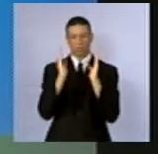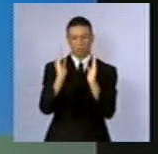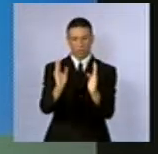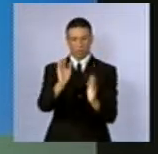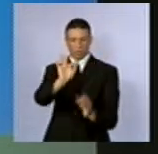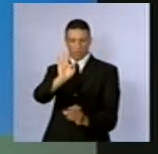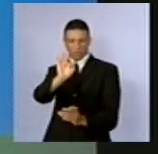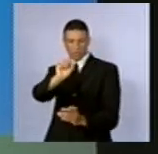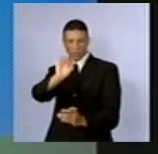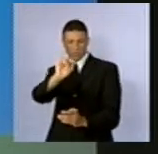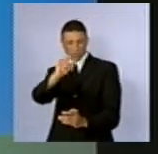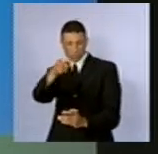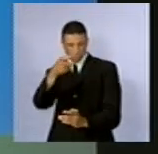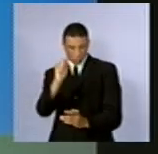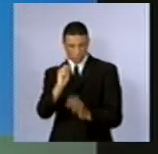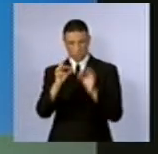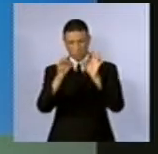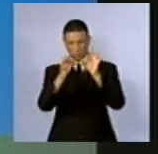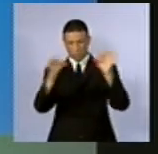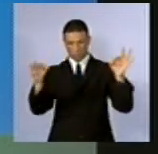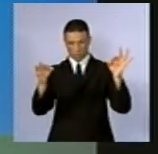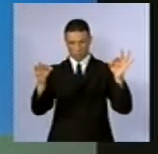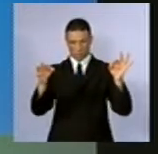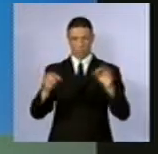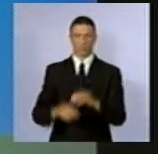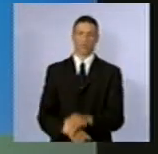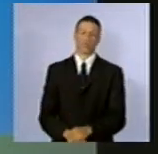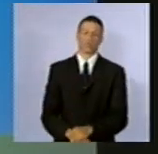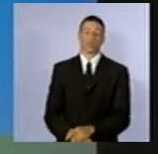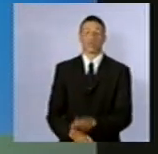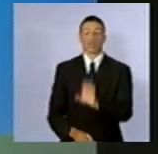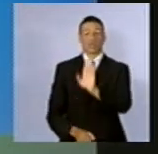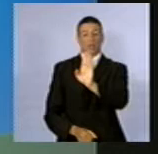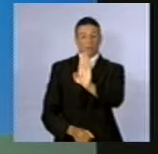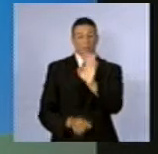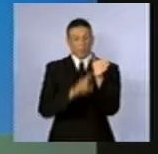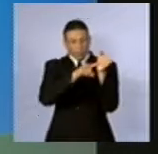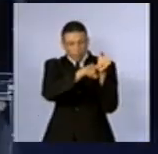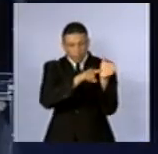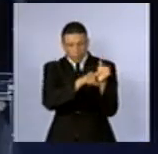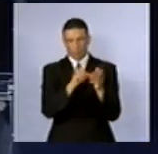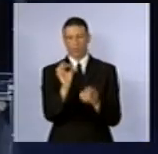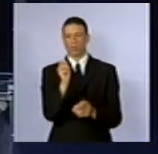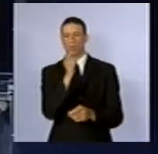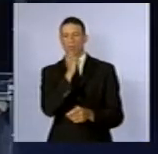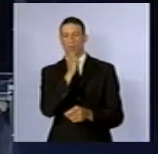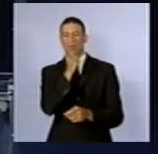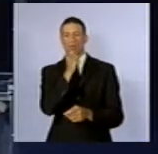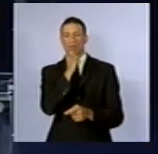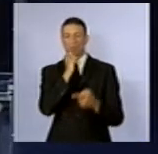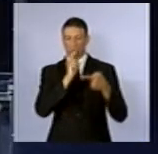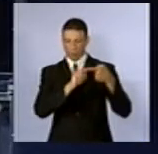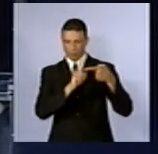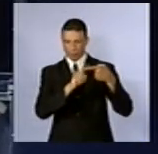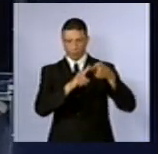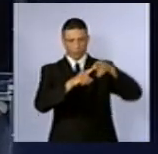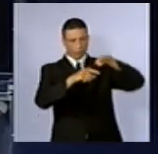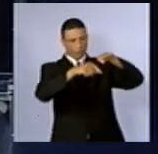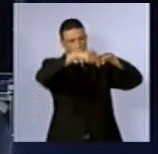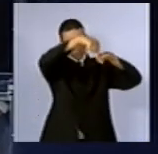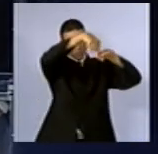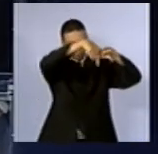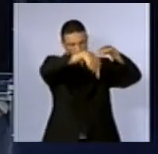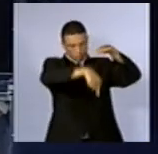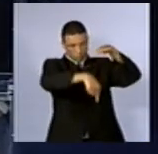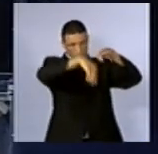atuando na distância, né? Nós não analisamos nesse estudo a questão de enterrar as linhas,